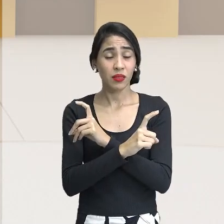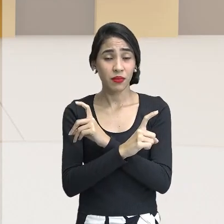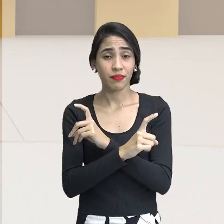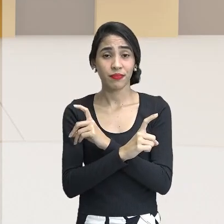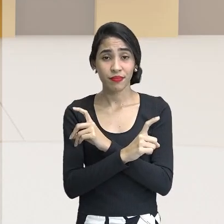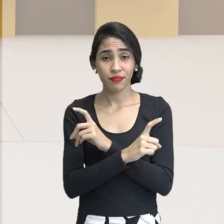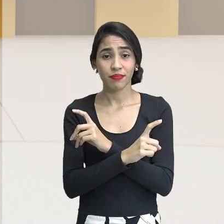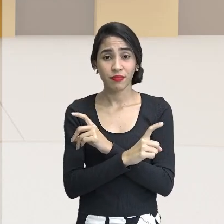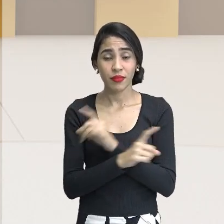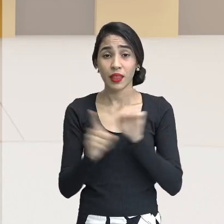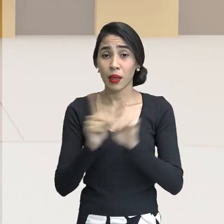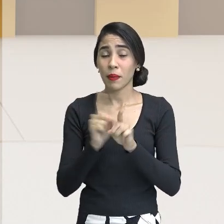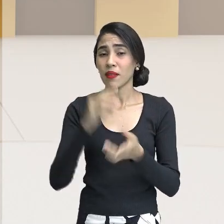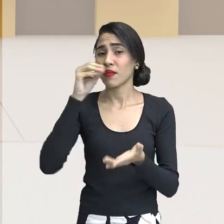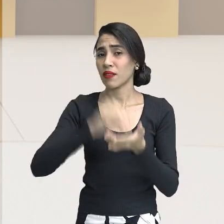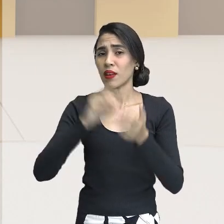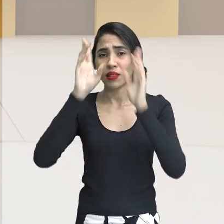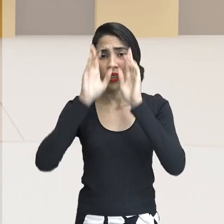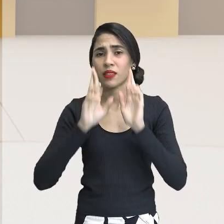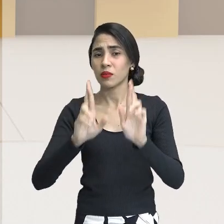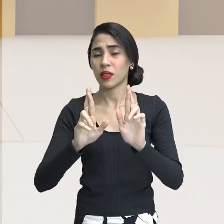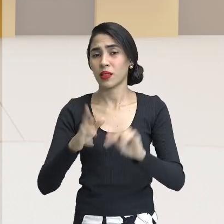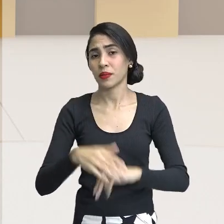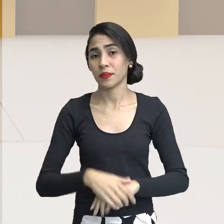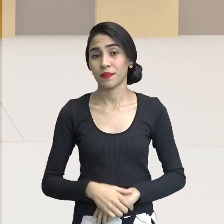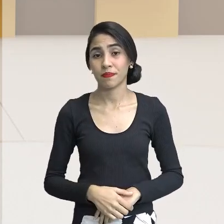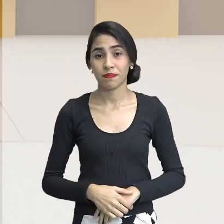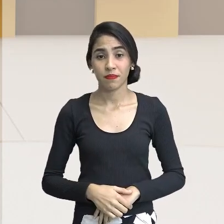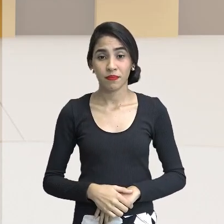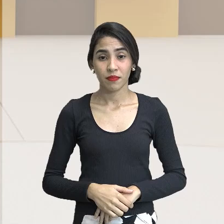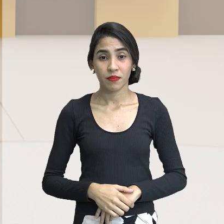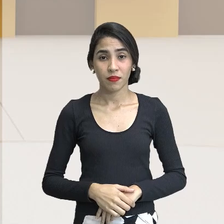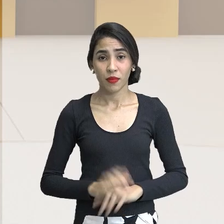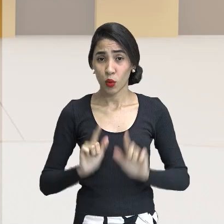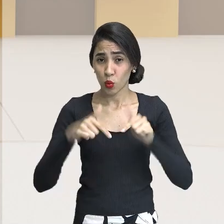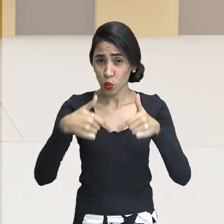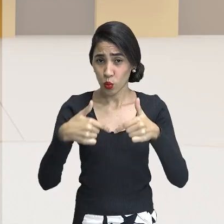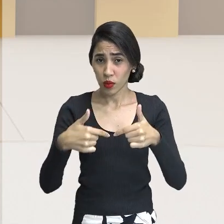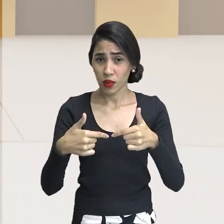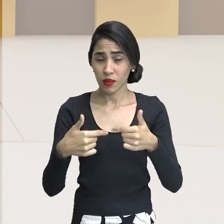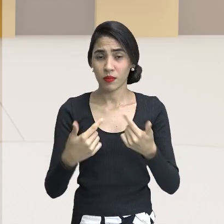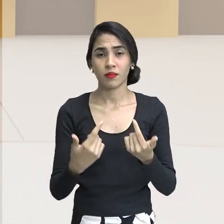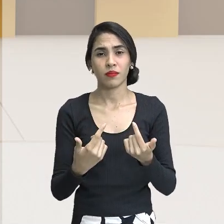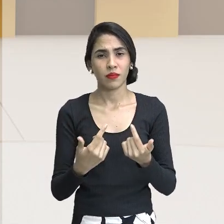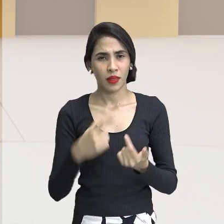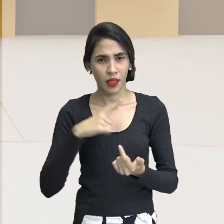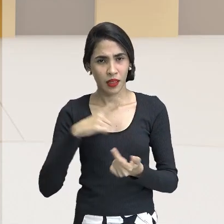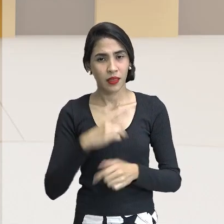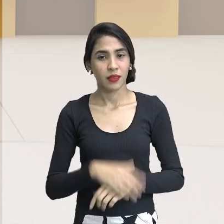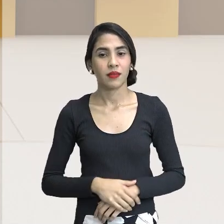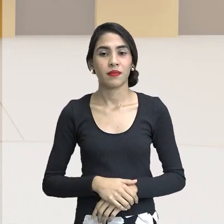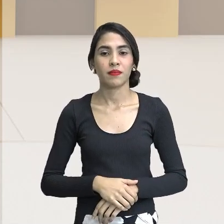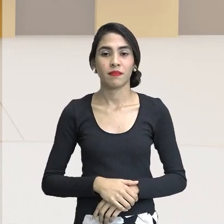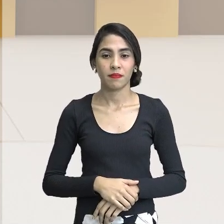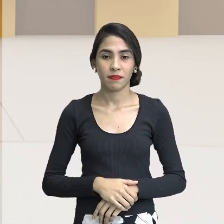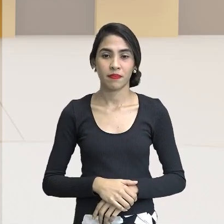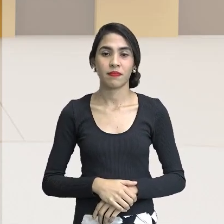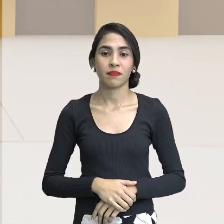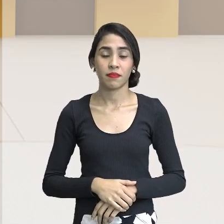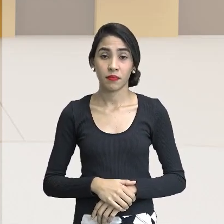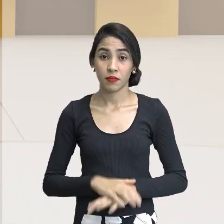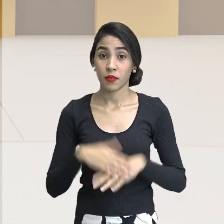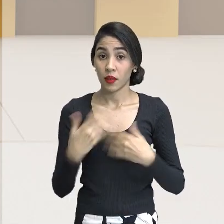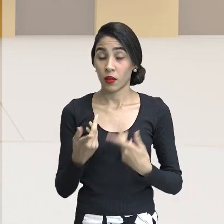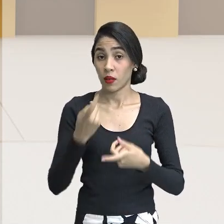escravidão e com desrespeito ao ser humano. Não é isso, professor? Alguém lucra com isso? Com certeza, tá, gente? Em